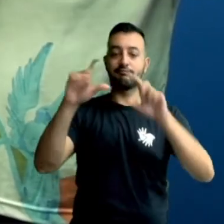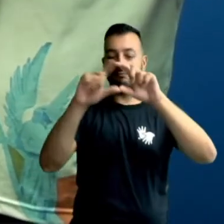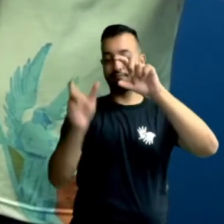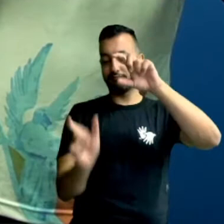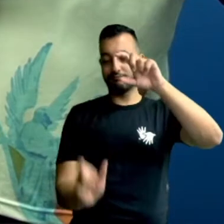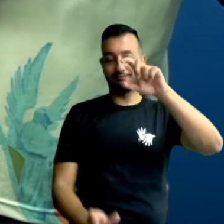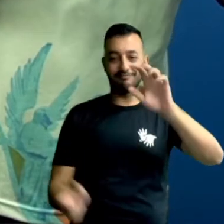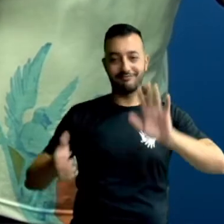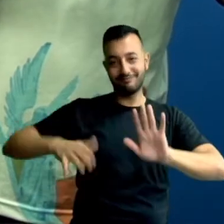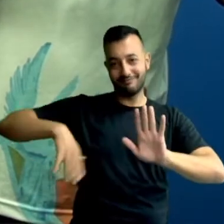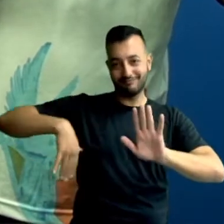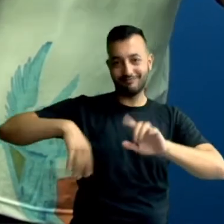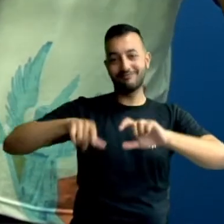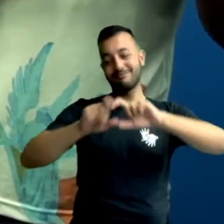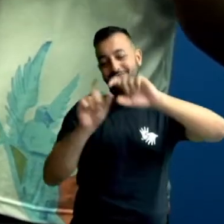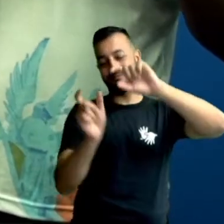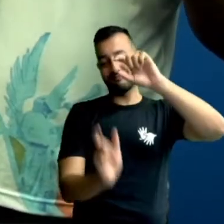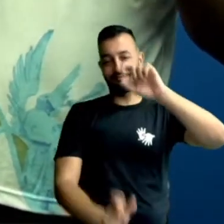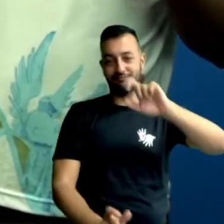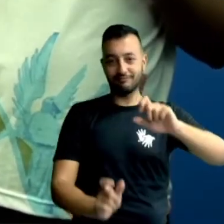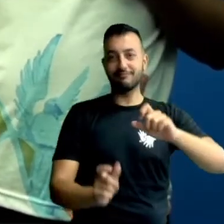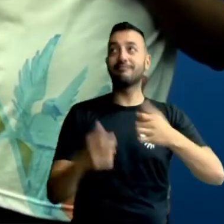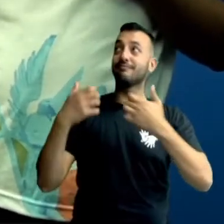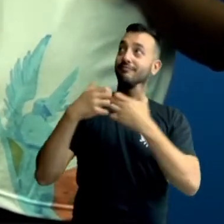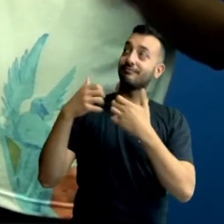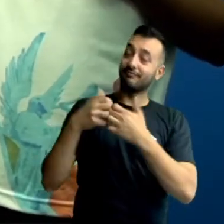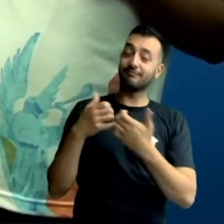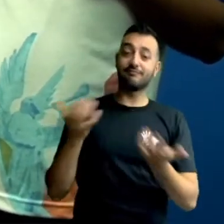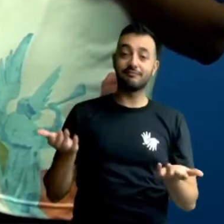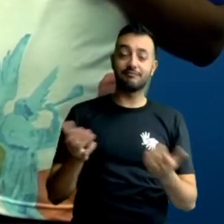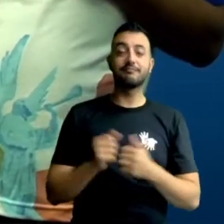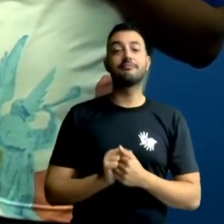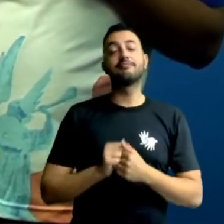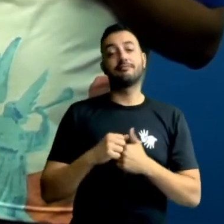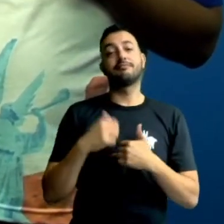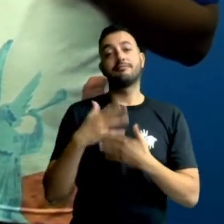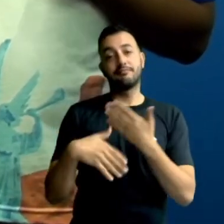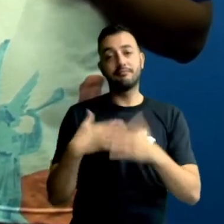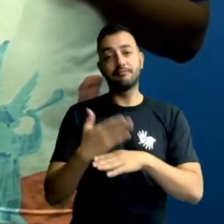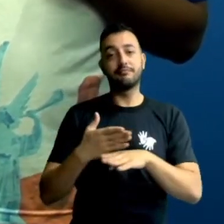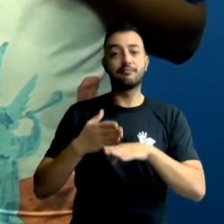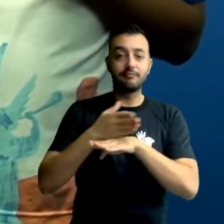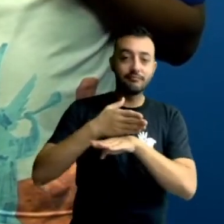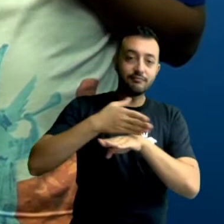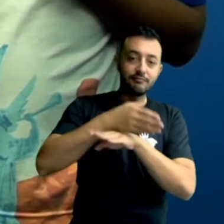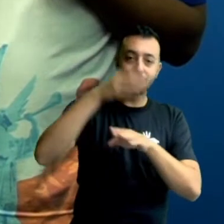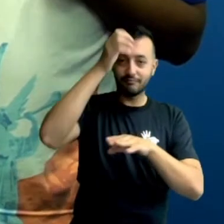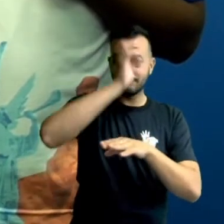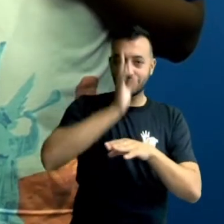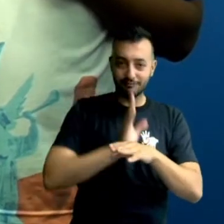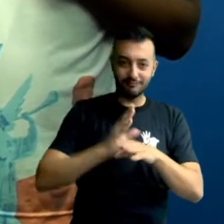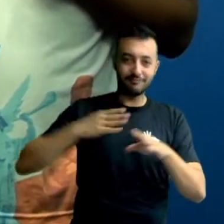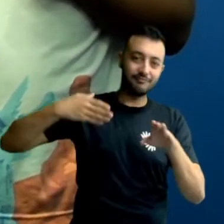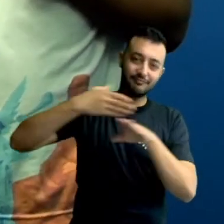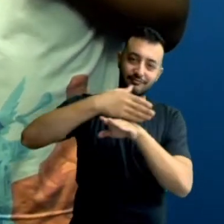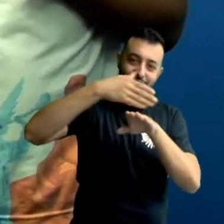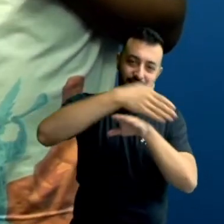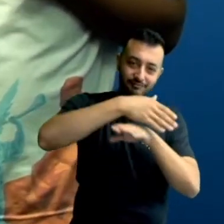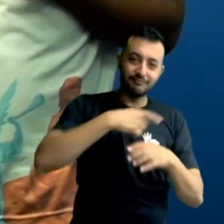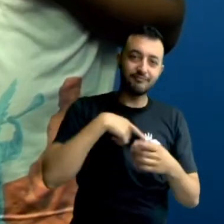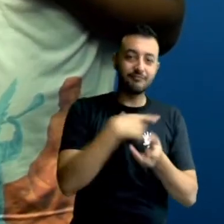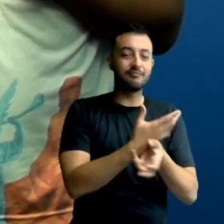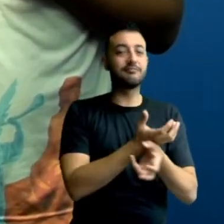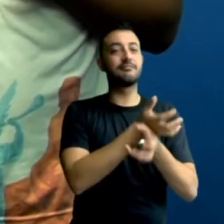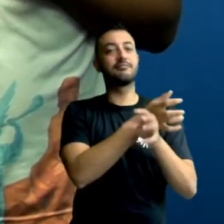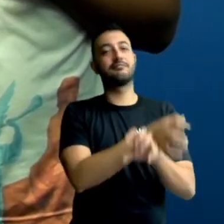ser perto do litoral, né? Depois é que eles vão adentrando ao interior, eles vão adentrando aos sertões,